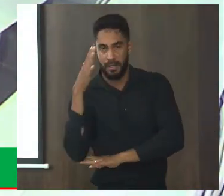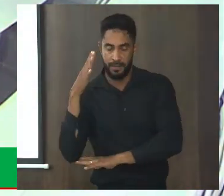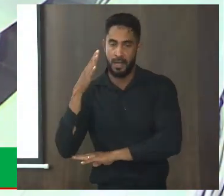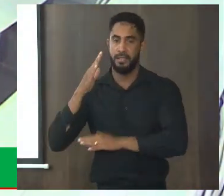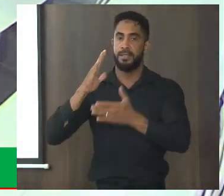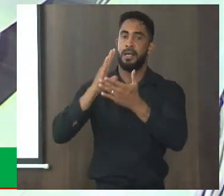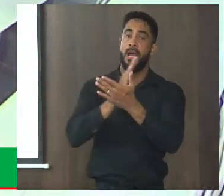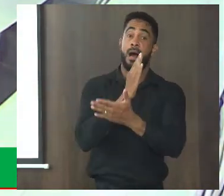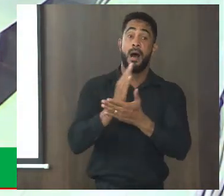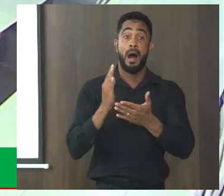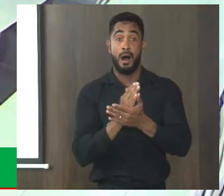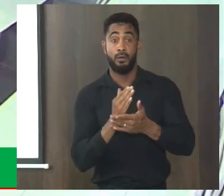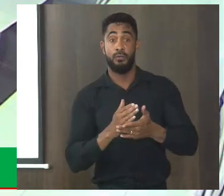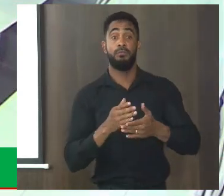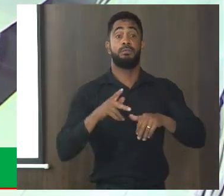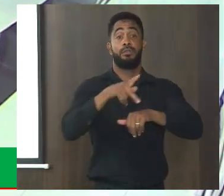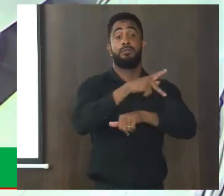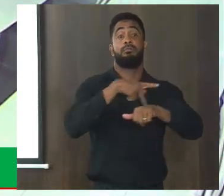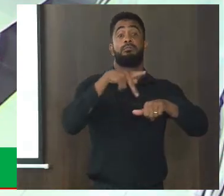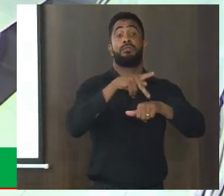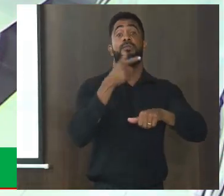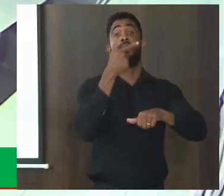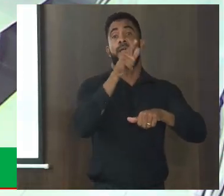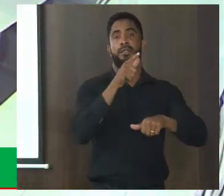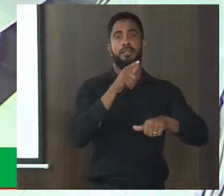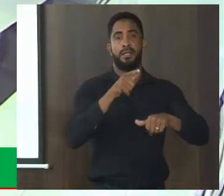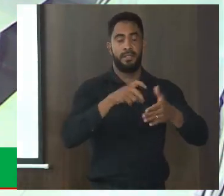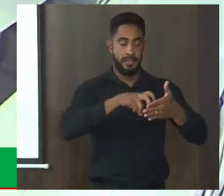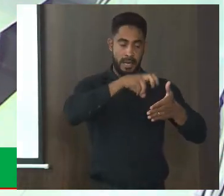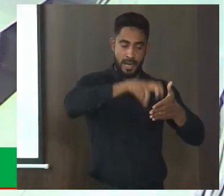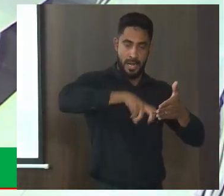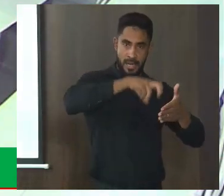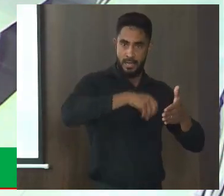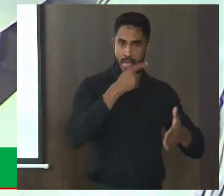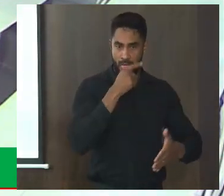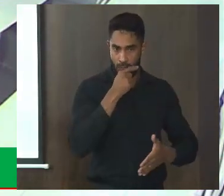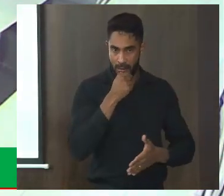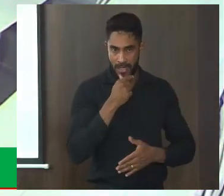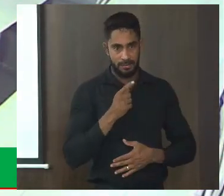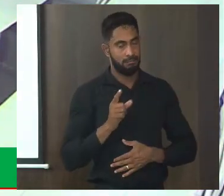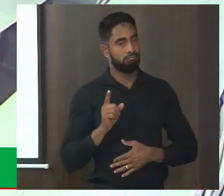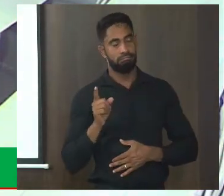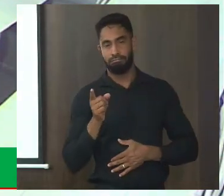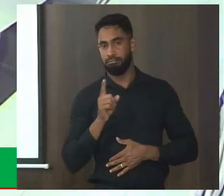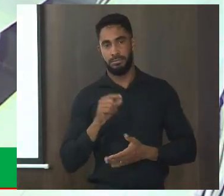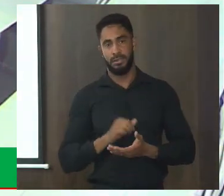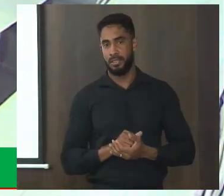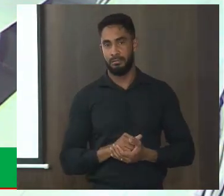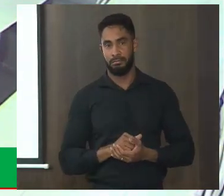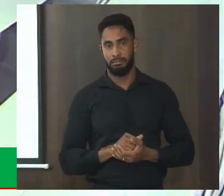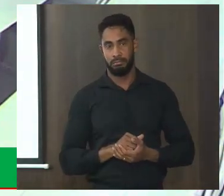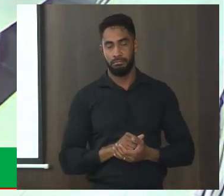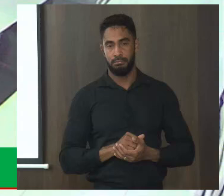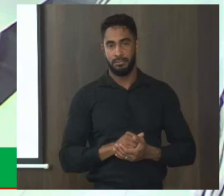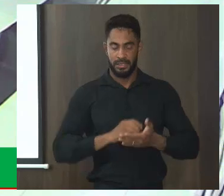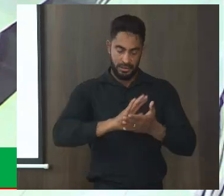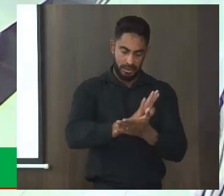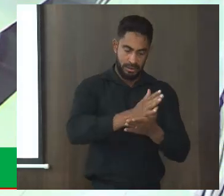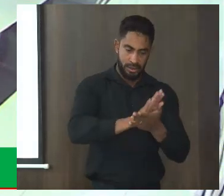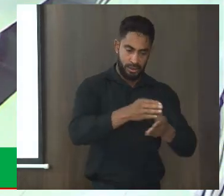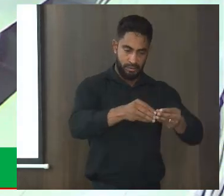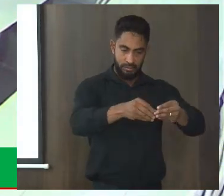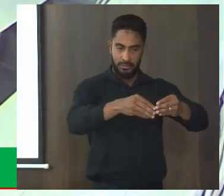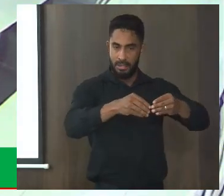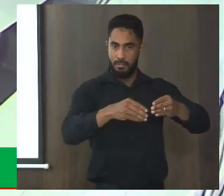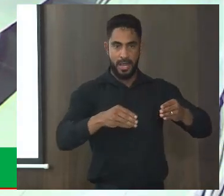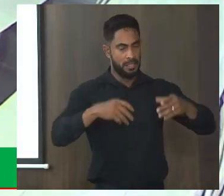dessas barragens em outros países, eles já não mineram com água, não. Eles já mineram a seco, tritura a pedra lá a